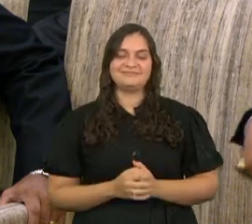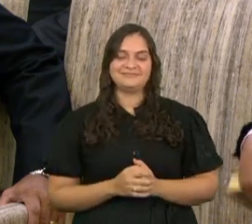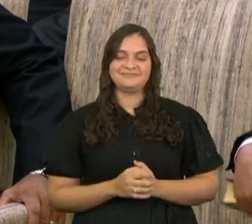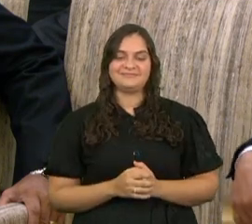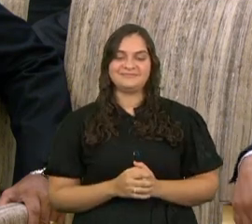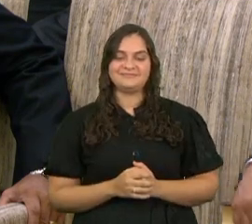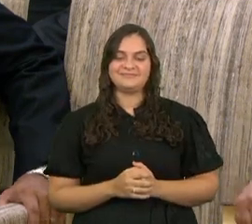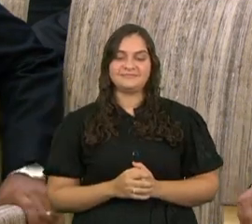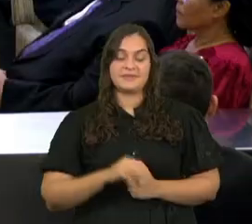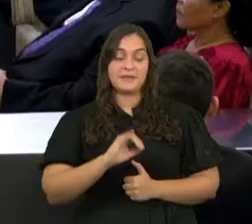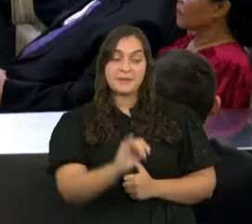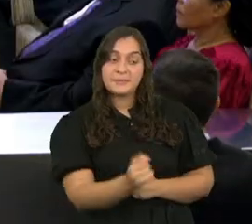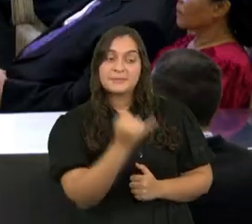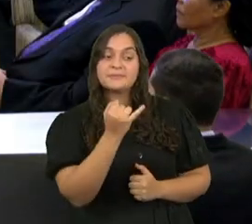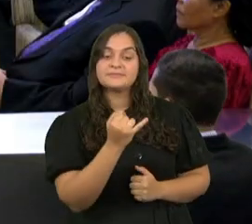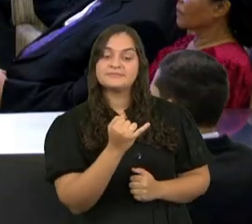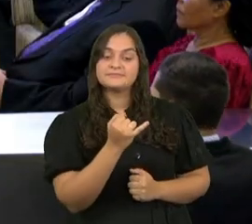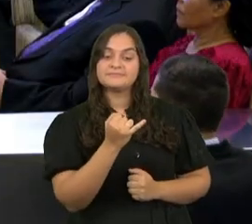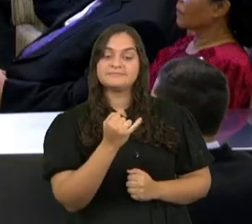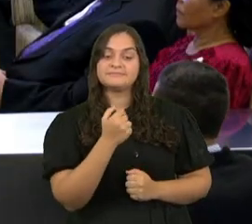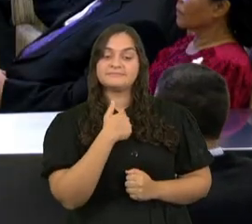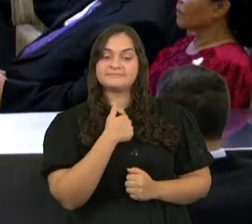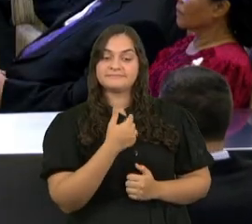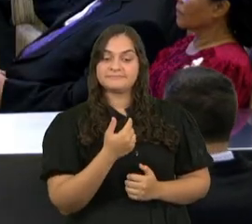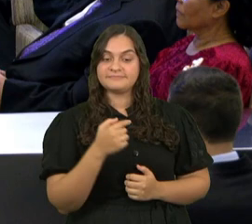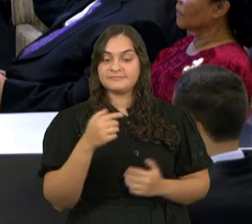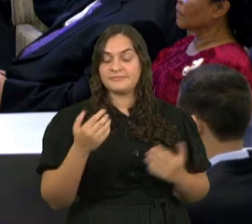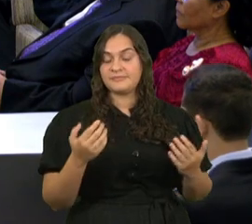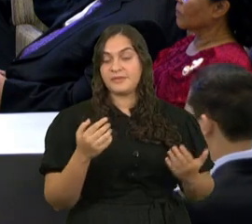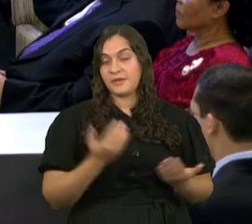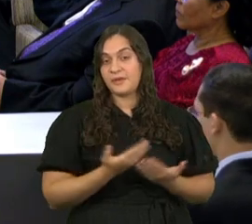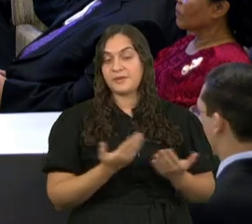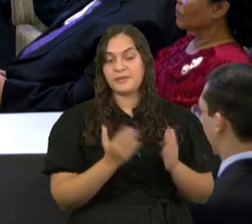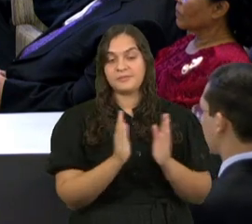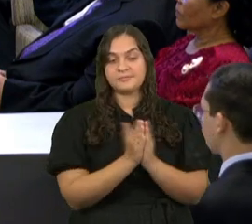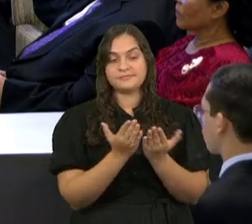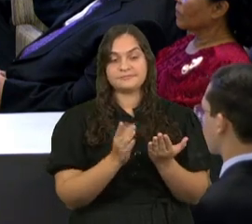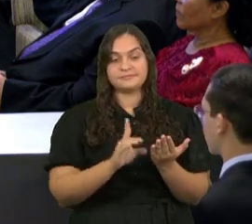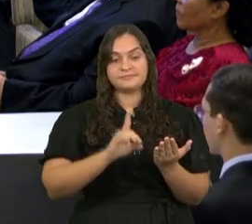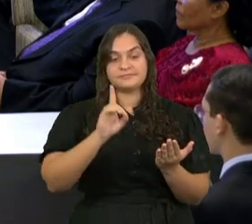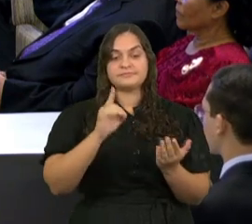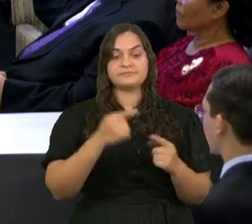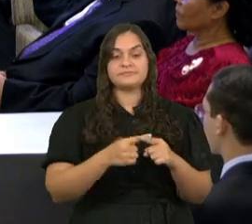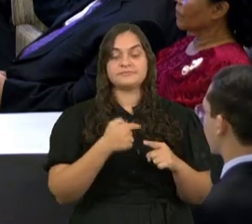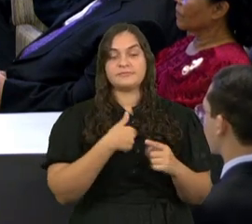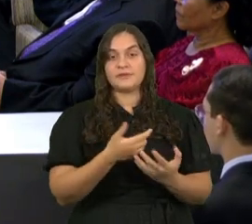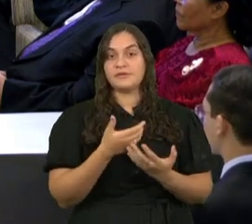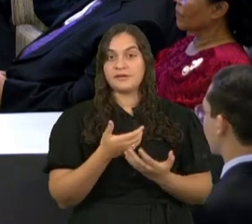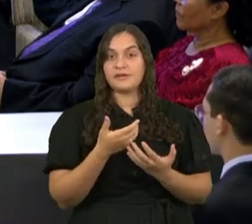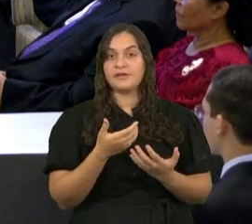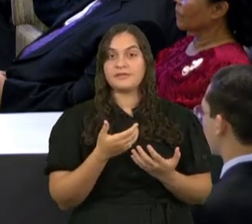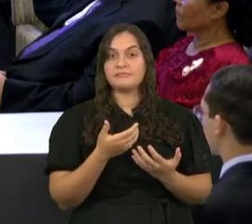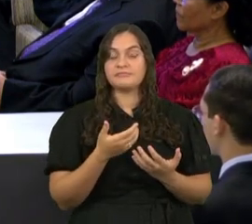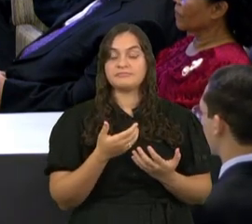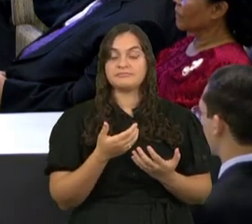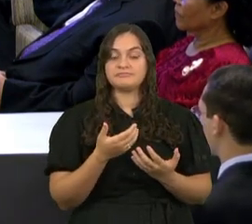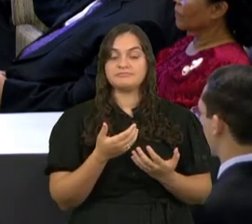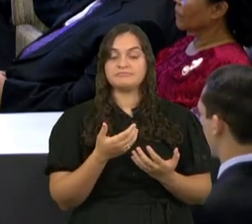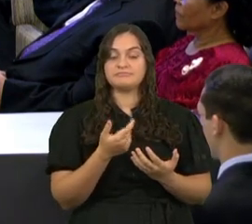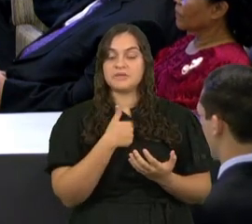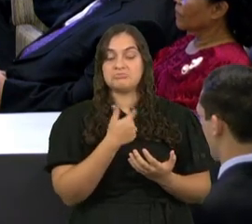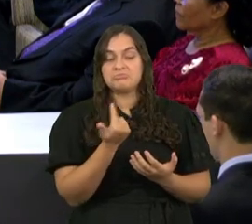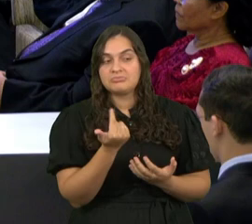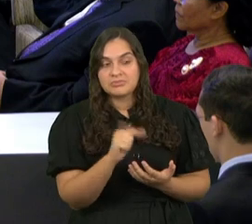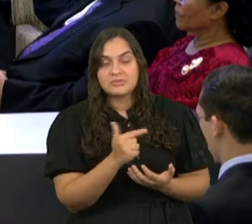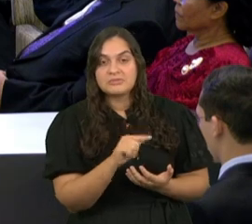Aproveitando que eu estou aqui abrindo a minha Bíblia, porque eu quero uma versão que eu não tinha em